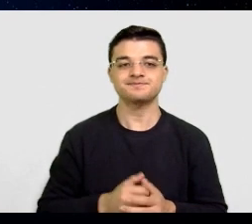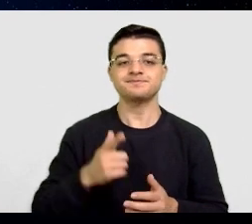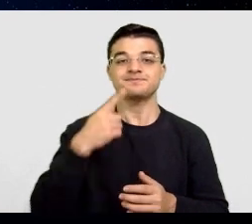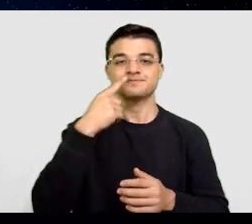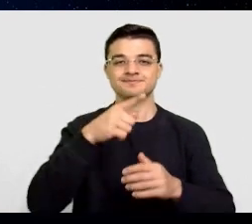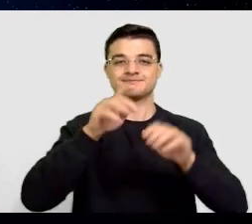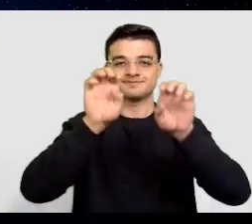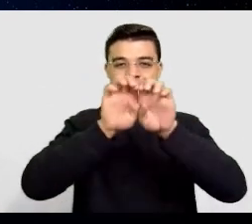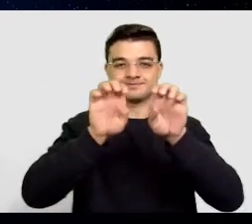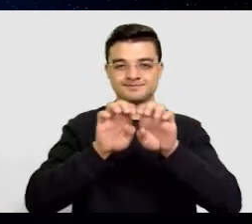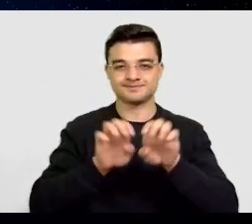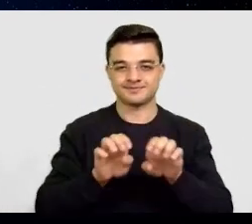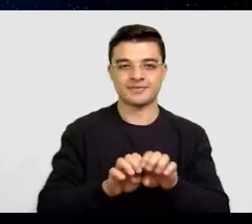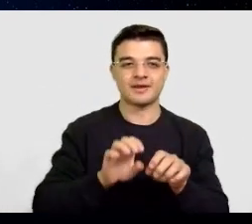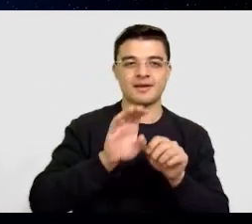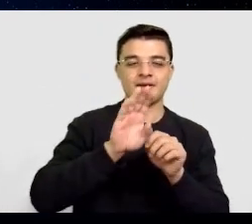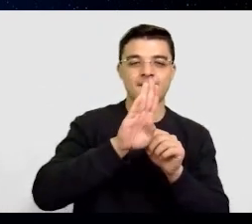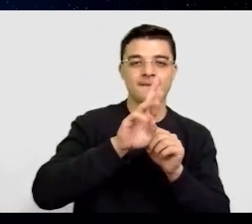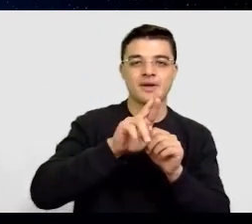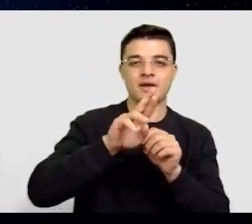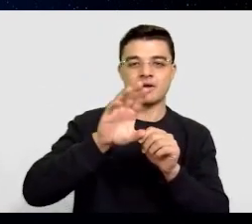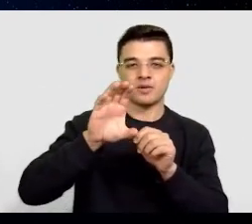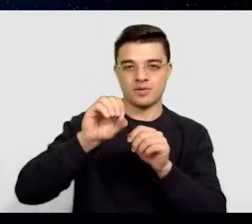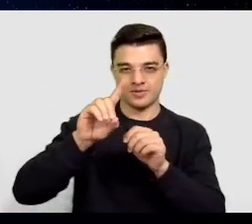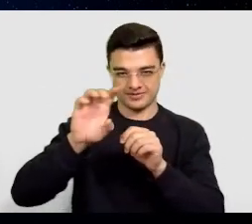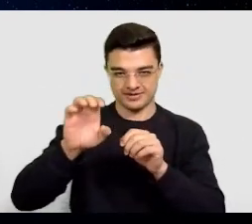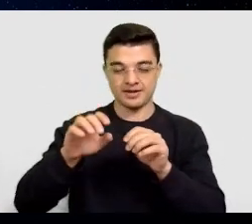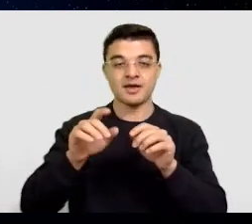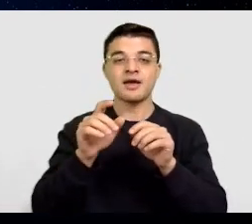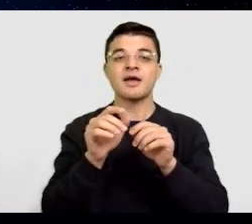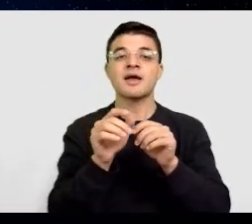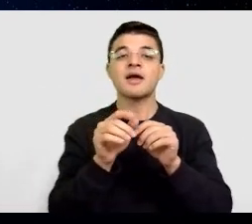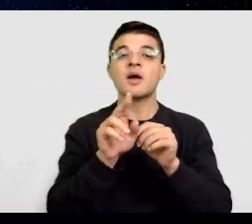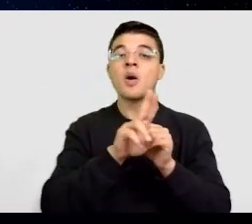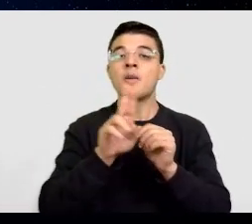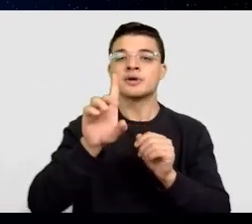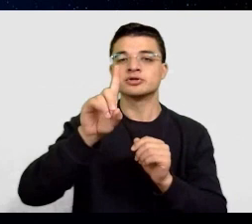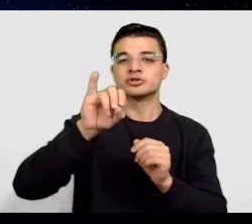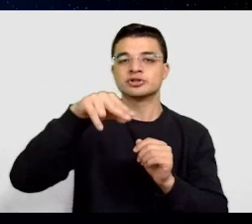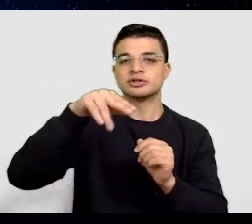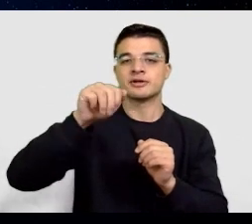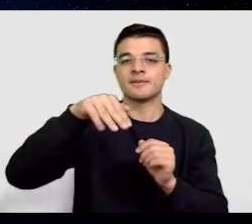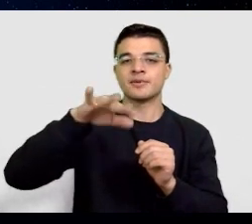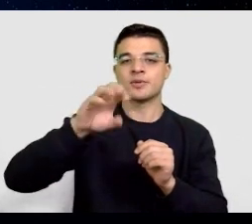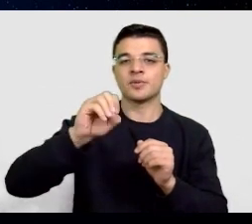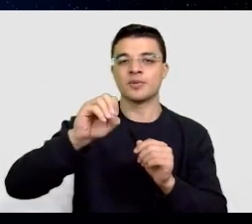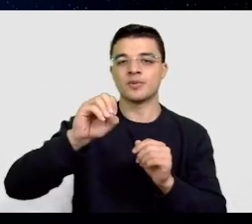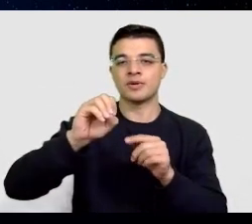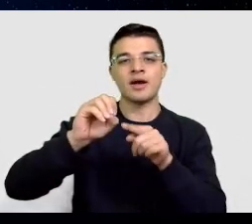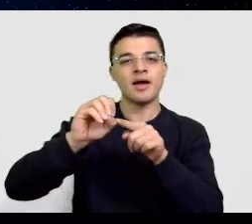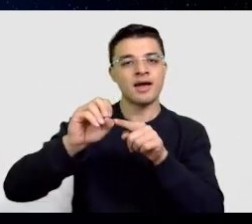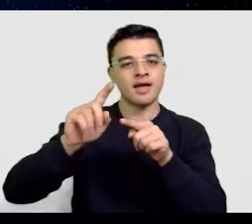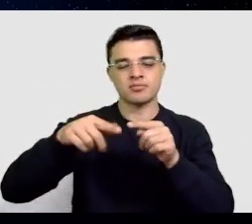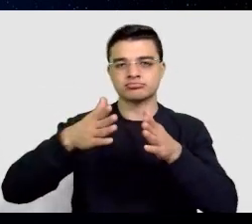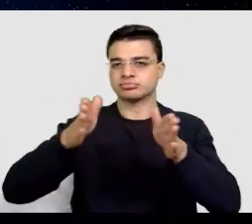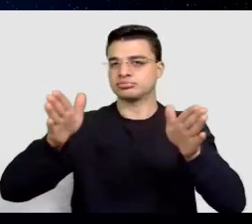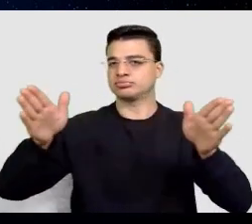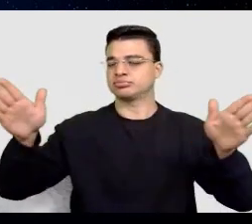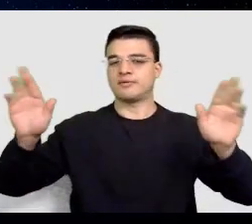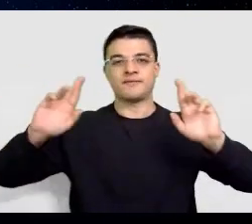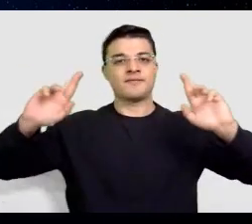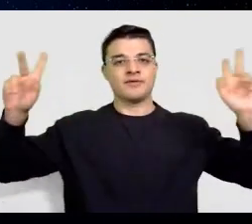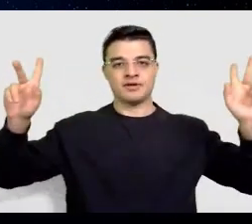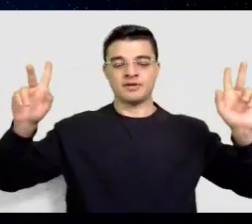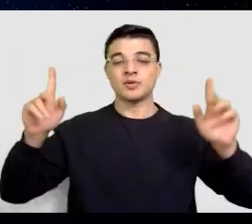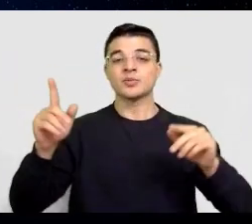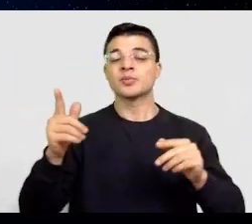Code dinâmico. Como o próprio nome já diz, né, o conteúdo vem de forma dinâmica. E a principal diferença dele é que ele não tem uma chave